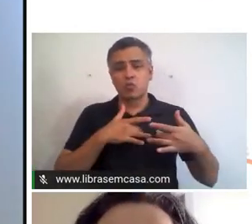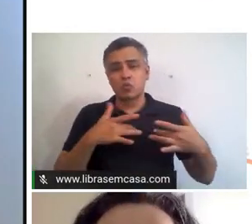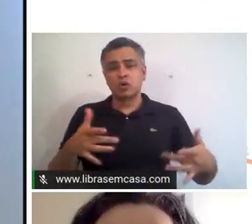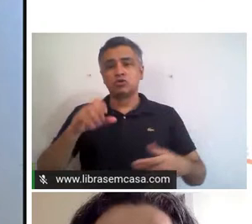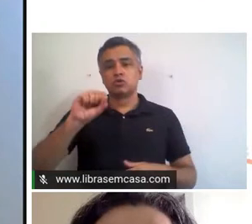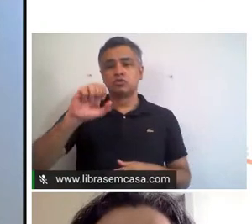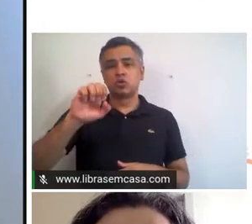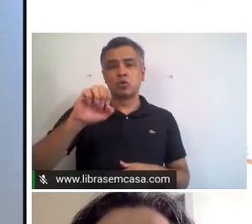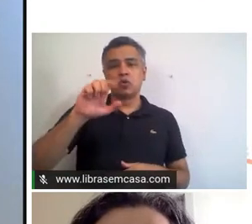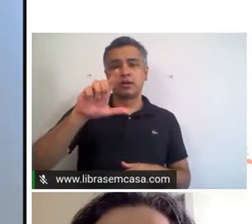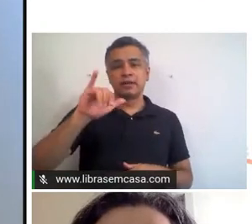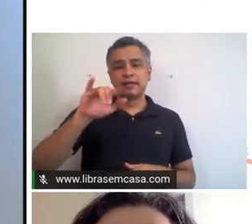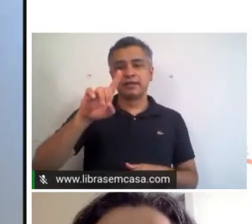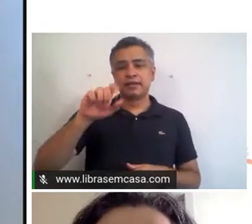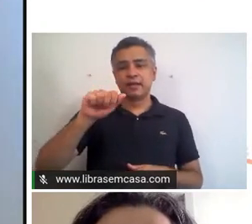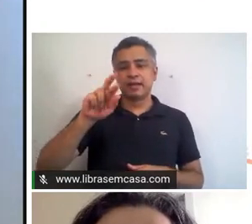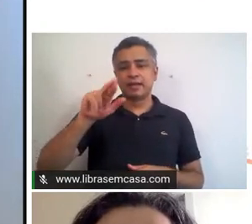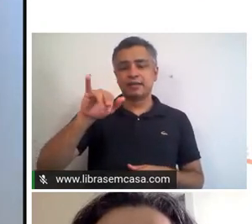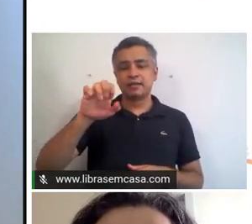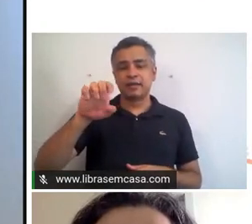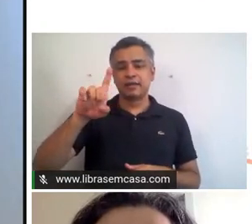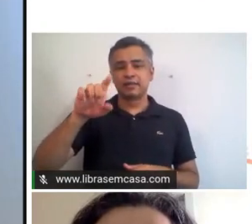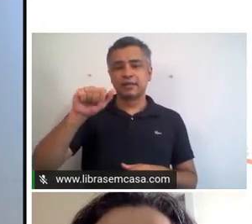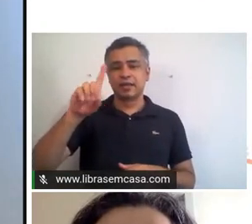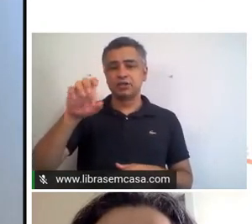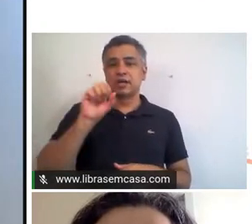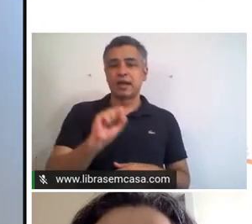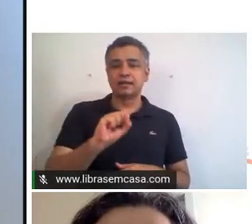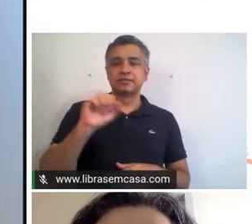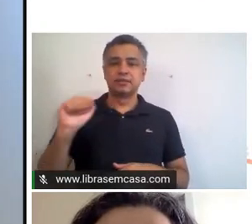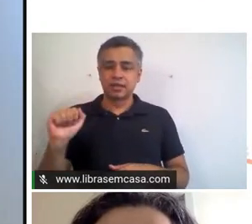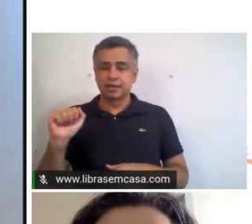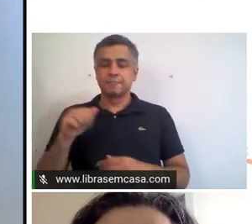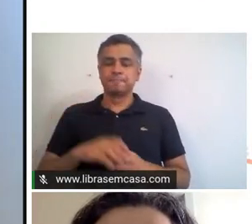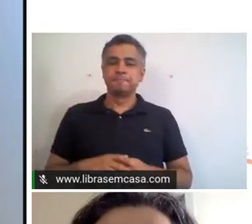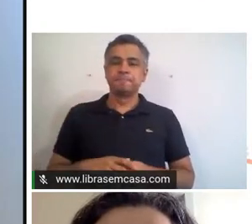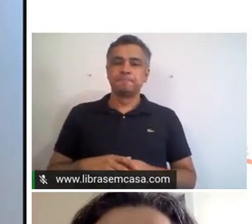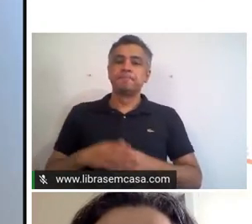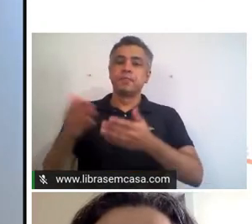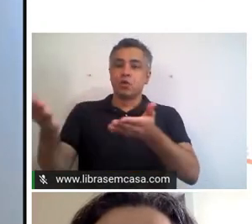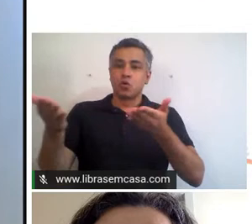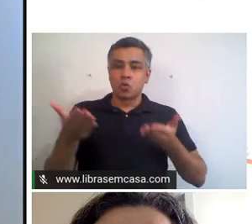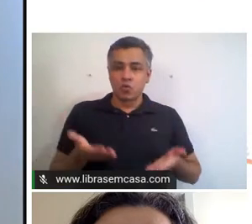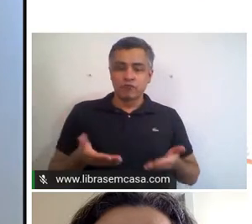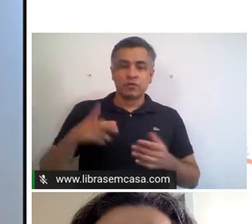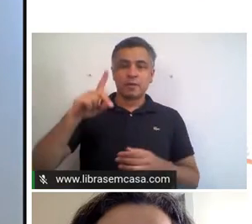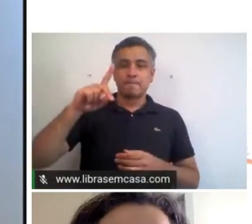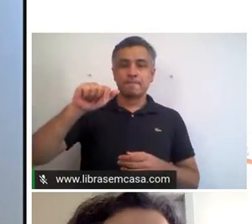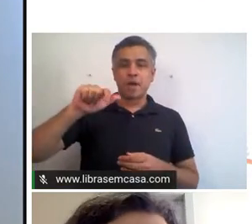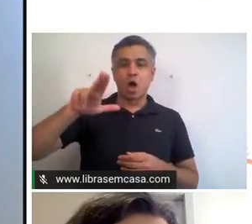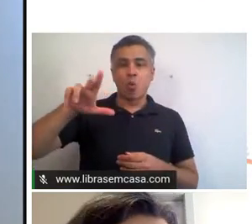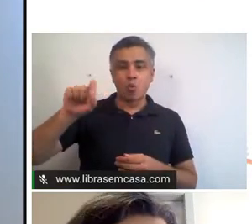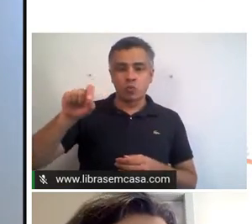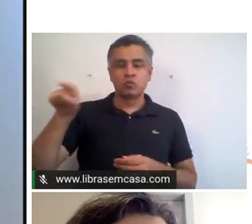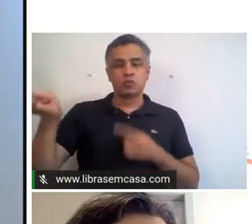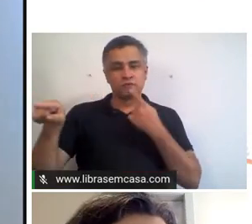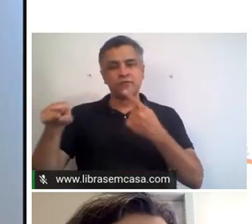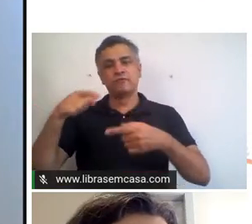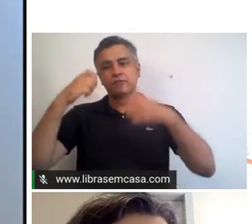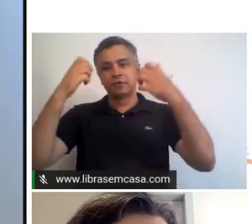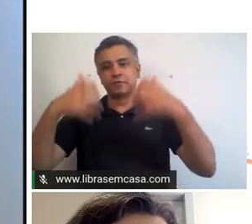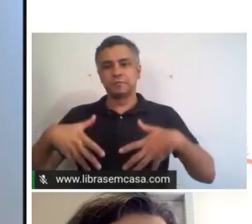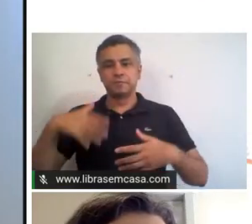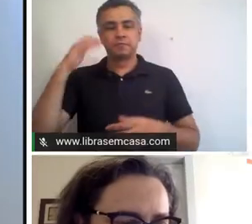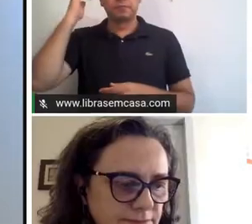para quem quiser saber um pouco mais. Agora eu vou convidar então o Paulo para falar um pouco. Segundo